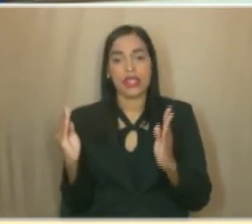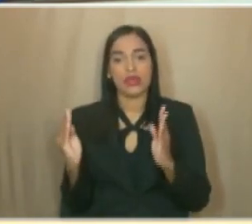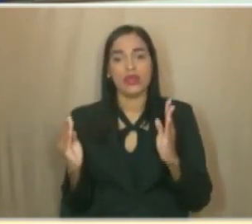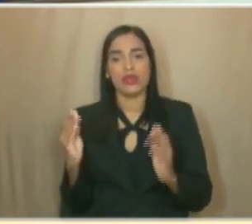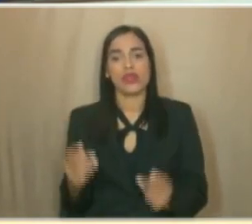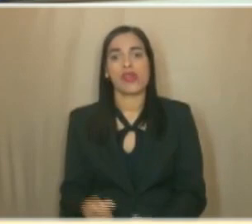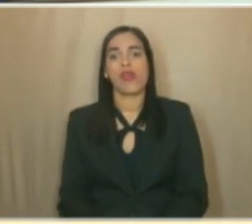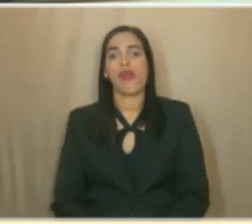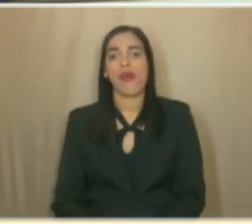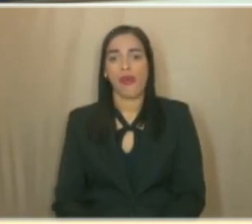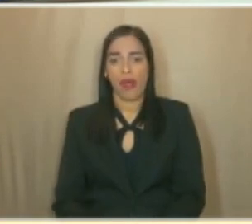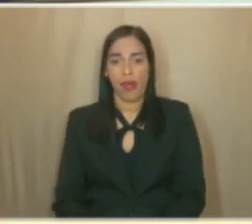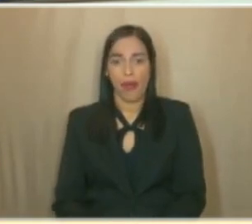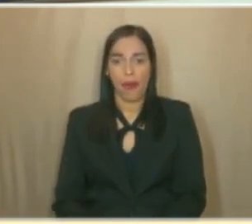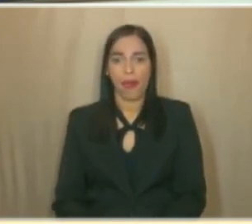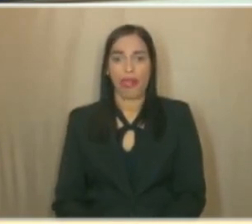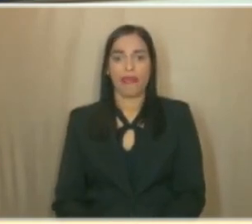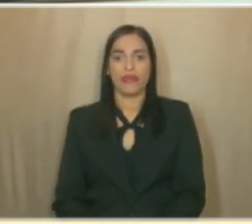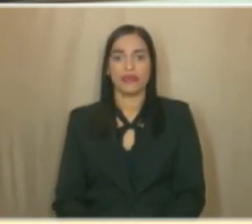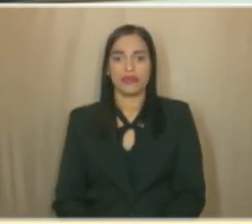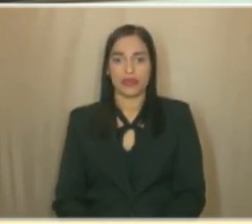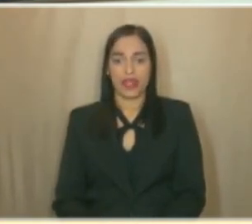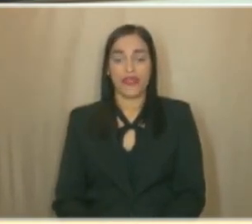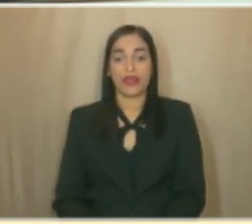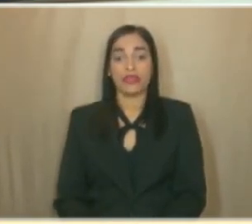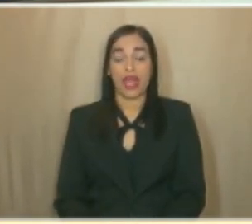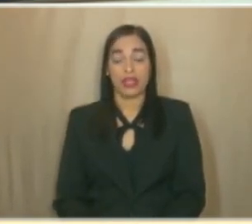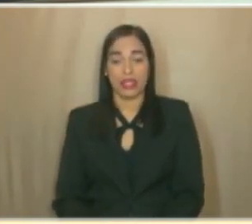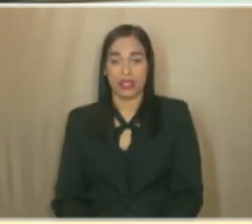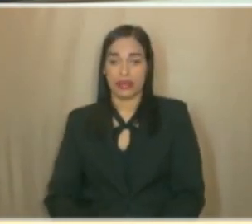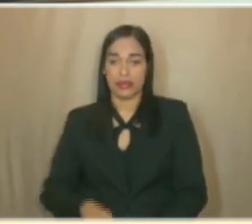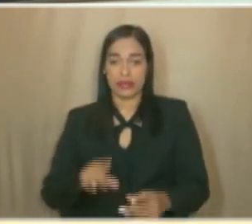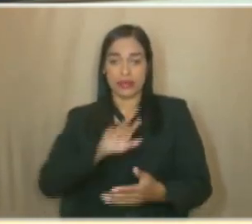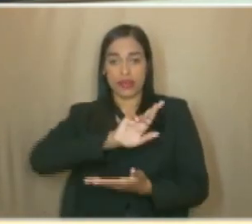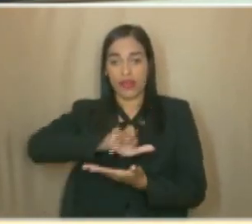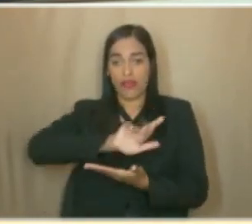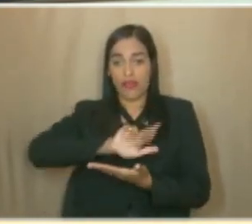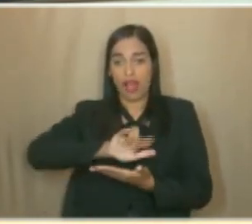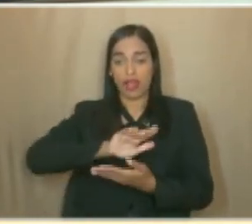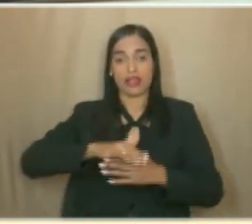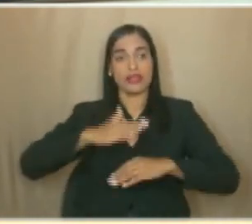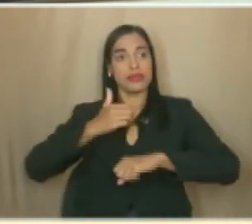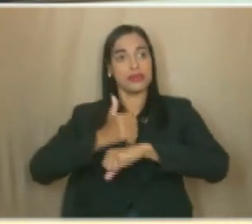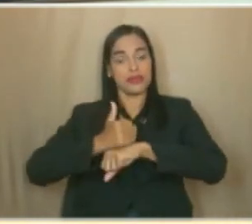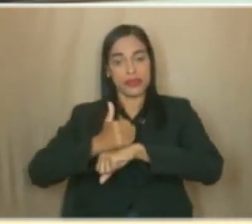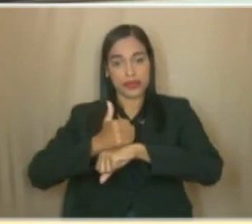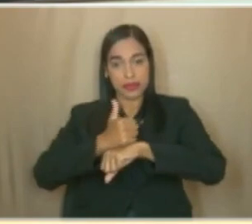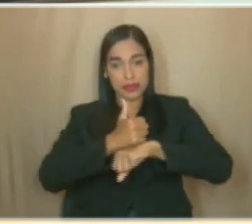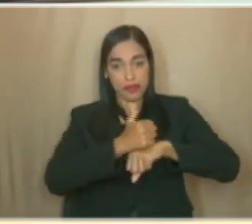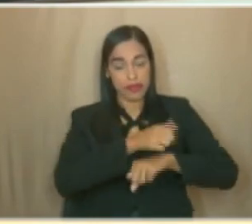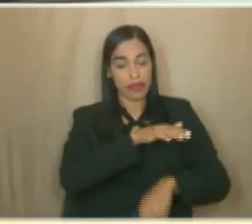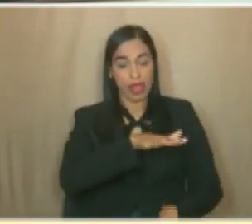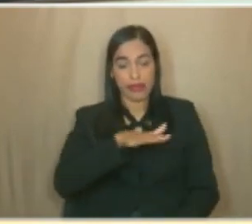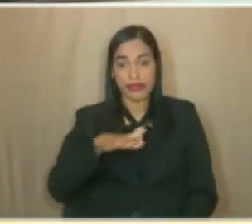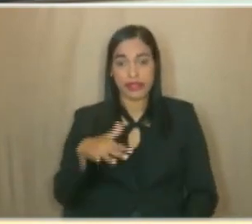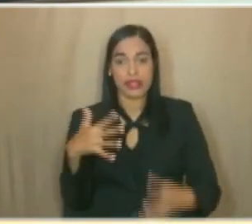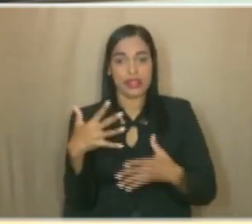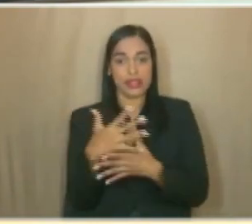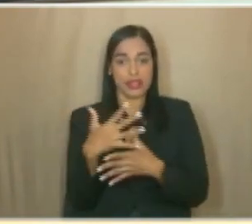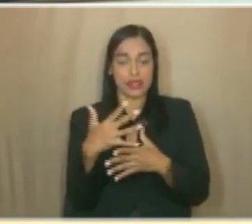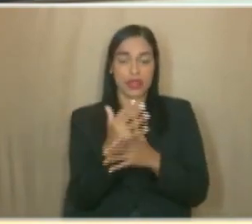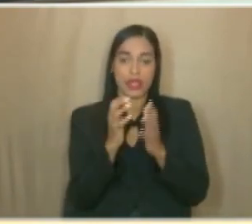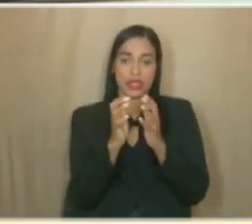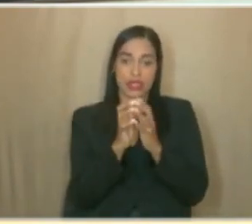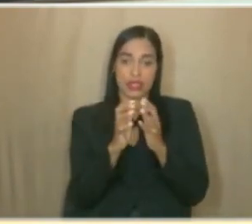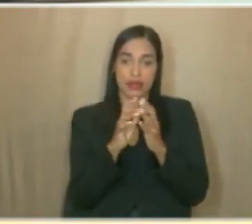nas comissões, a criação desse centro com múltiplas especialidades para que todas as crianças da cidade do Recife pudessem ter